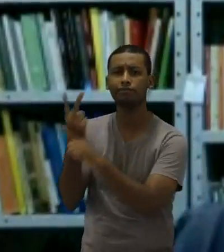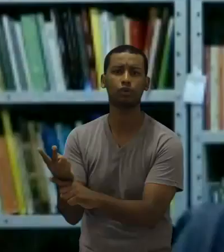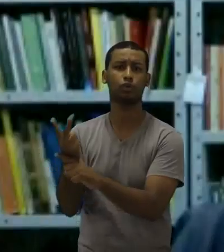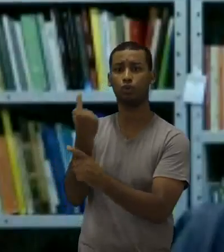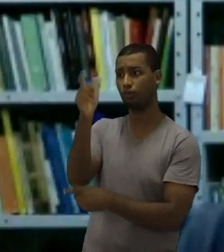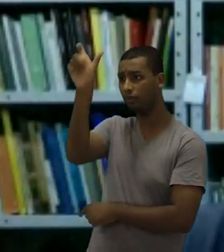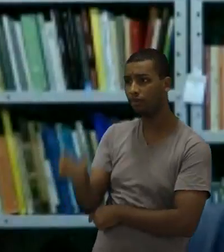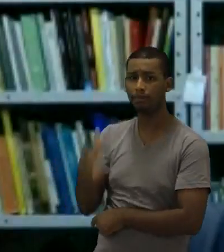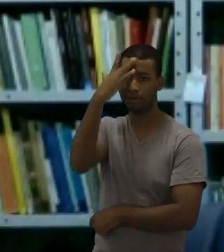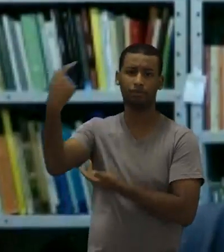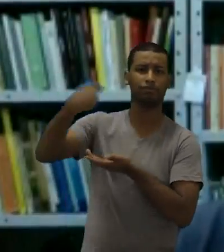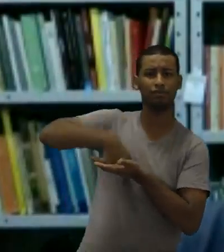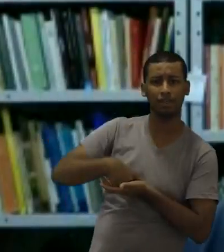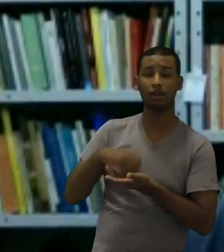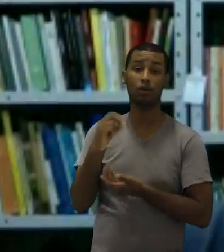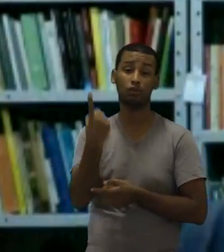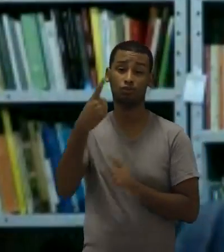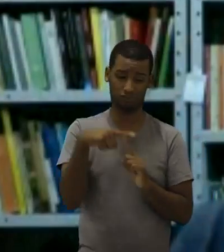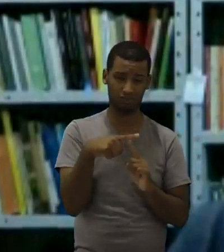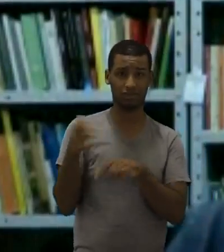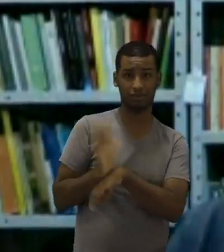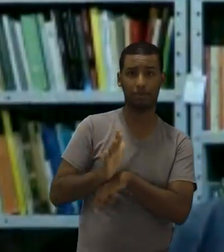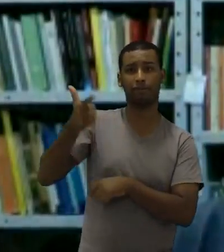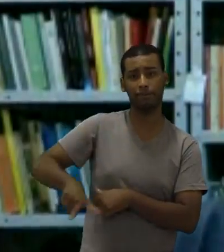só fazer um tipo de filme, muito repetitivo.